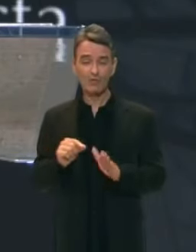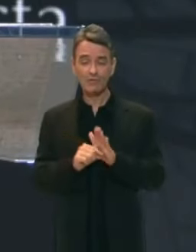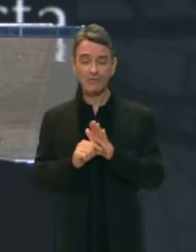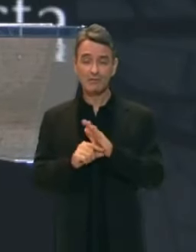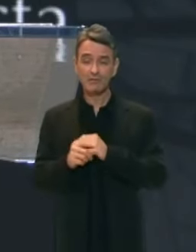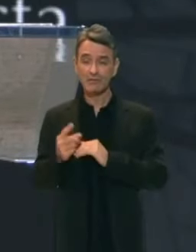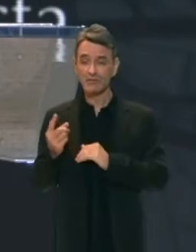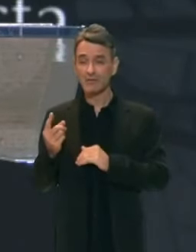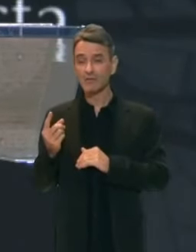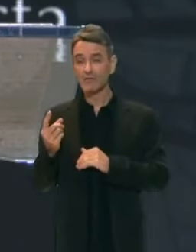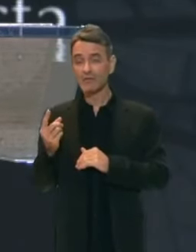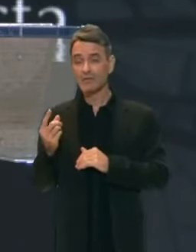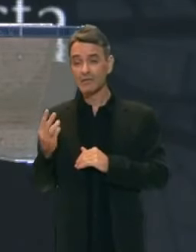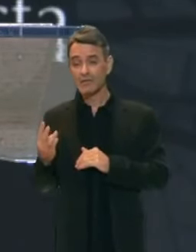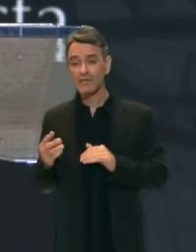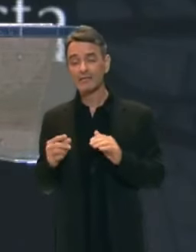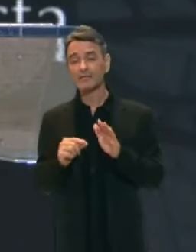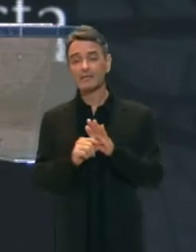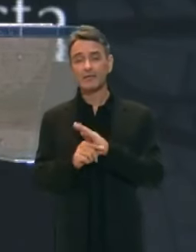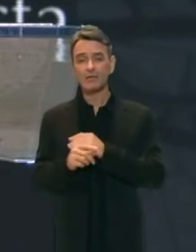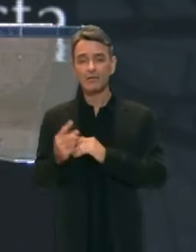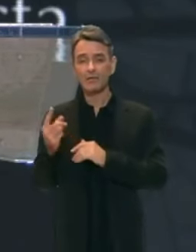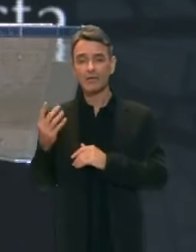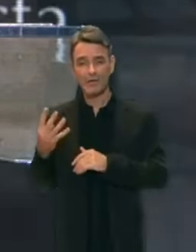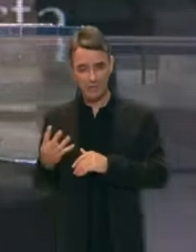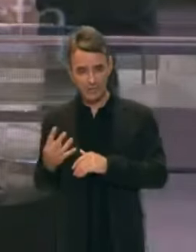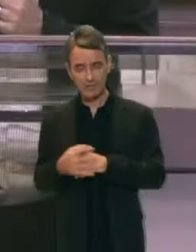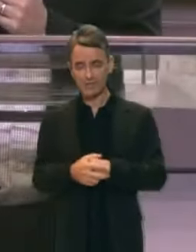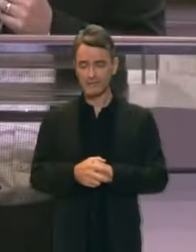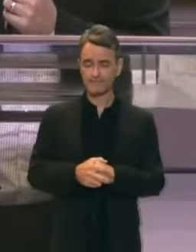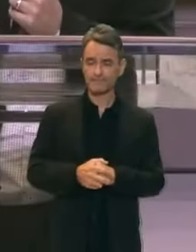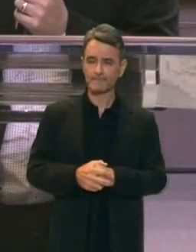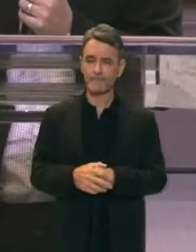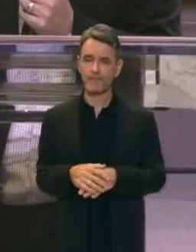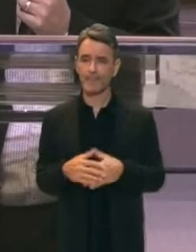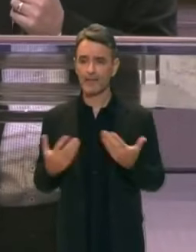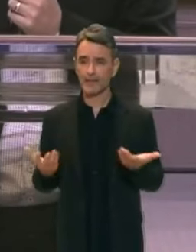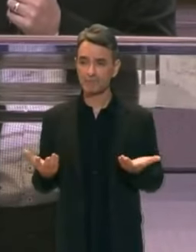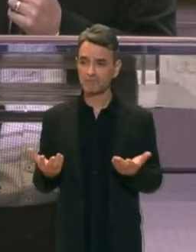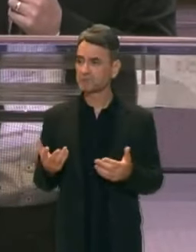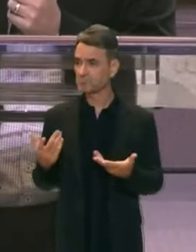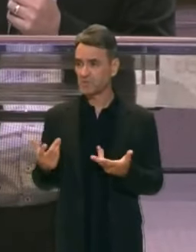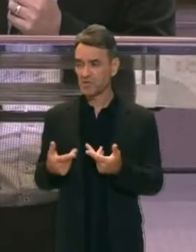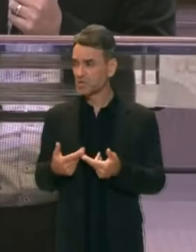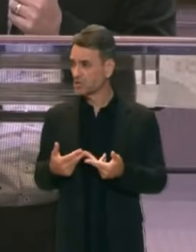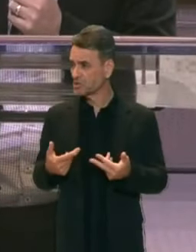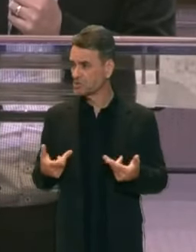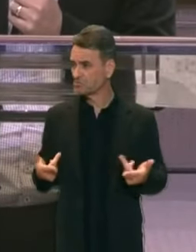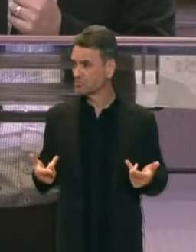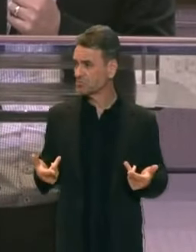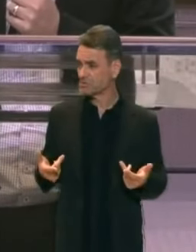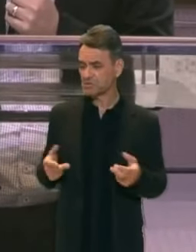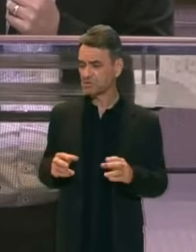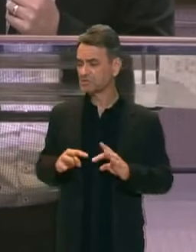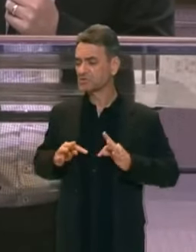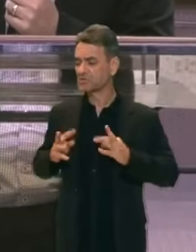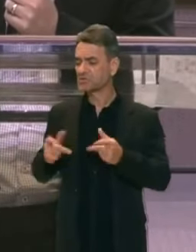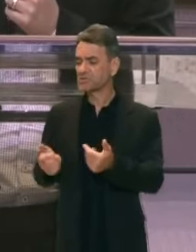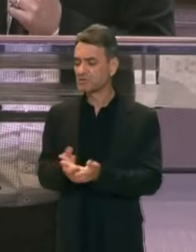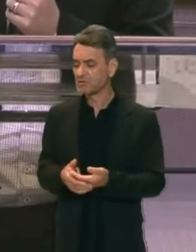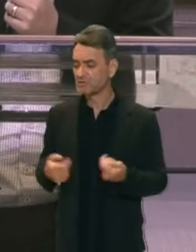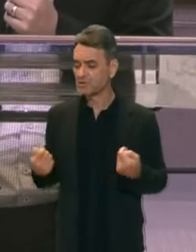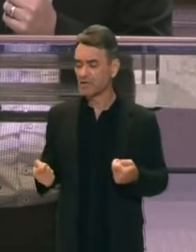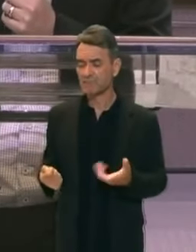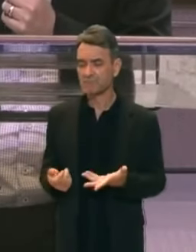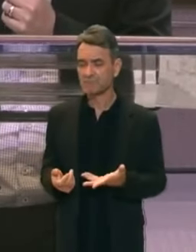o 14, nos diz assim: de tudo que se ouviu, a conclusão é essa: tema a Deus e guarde os